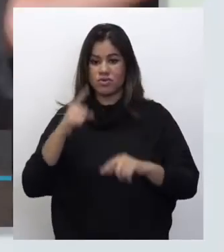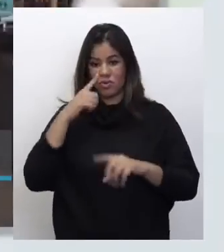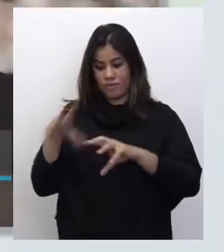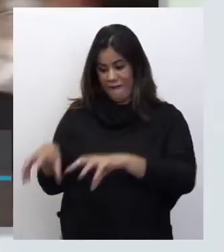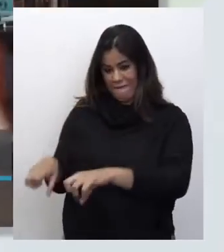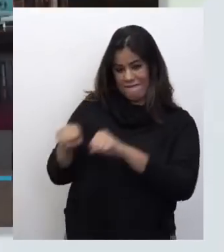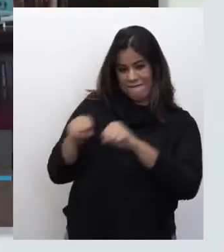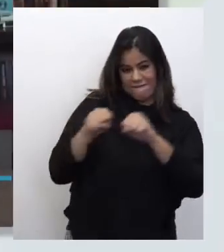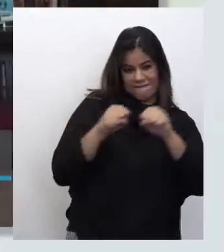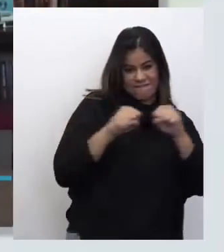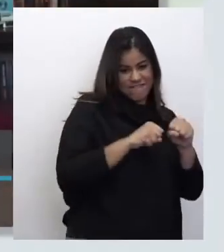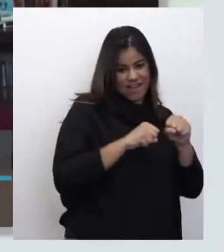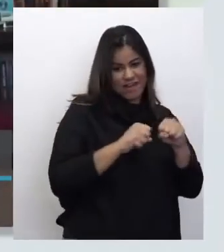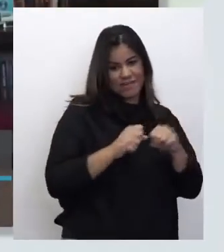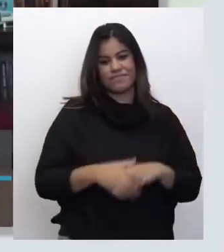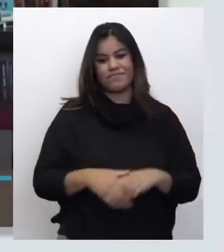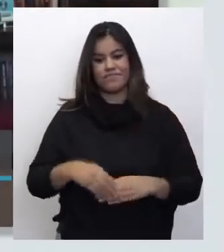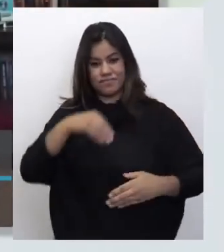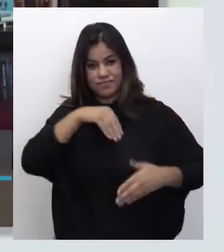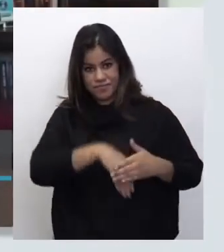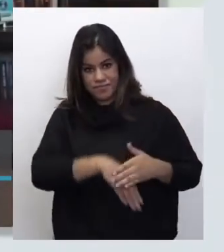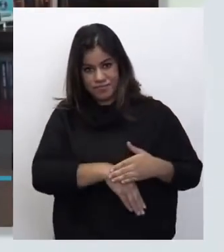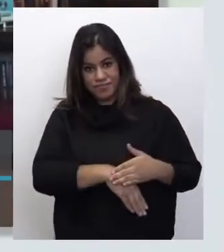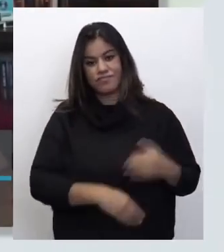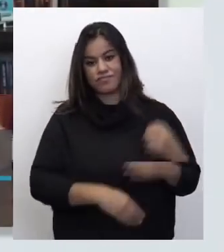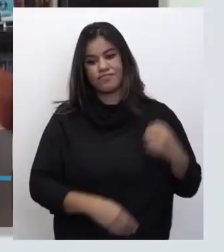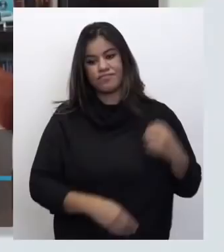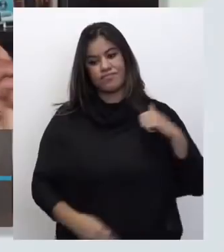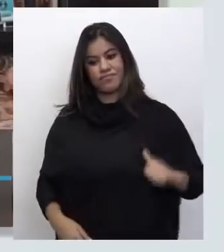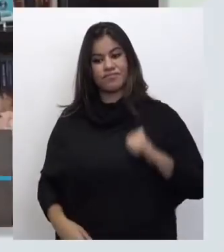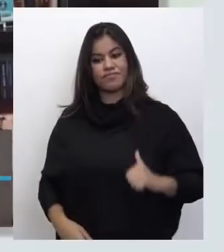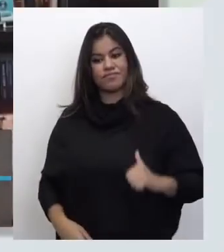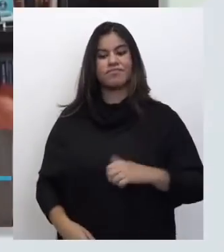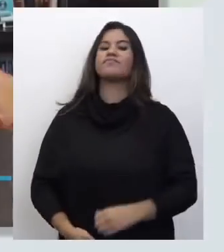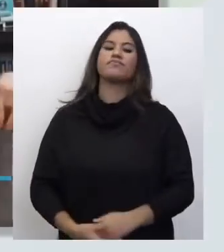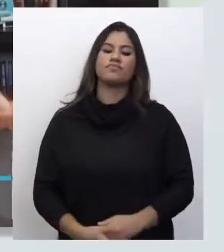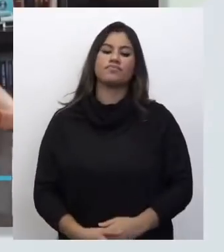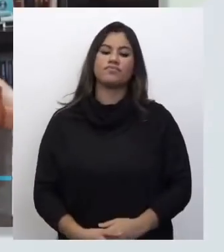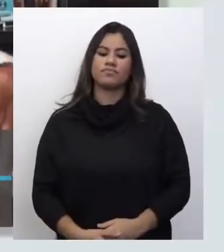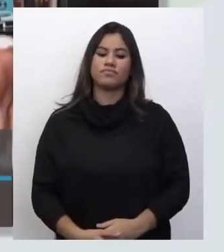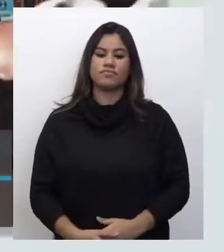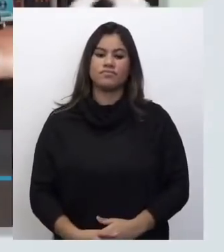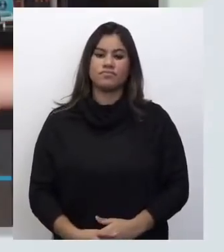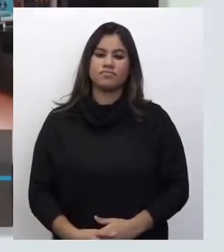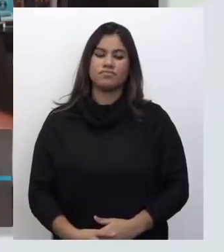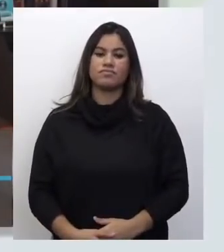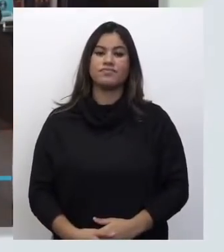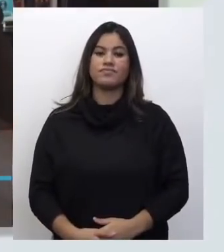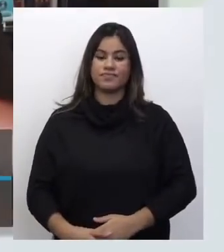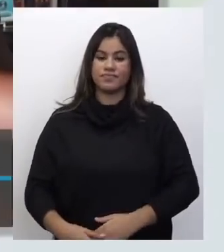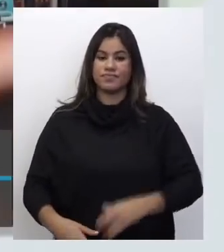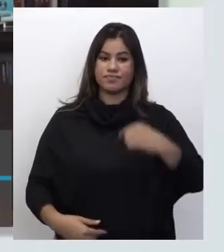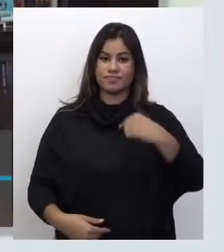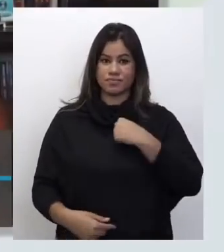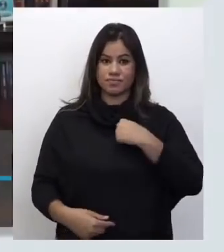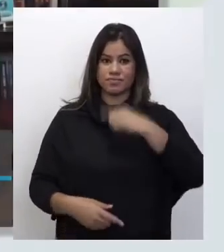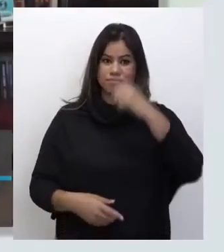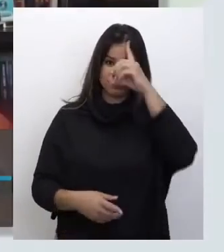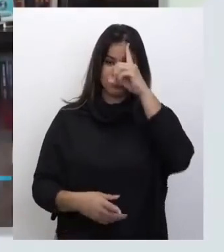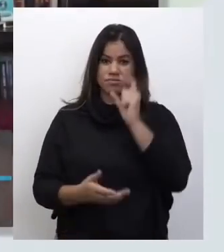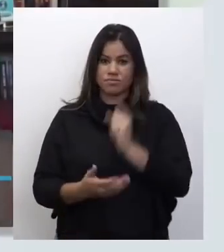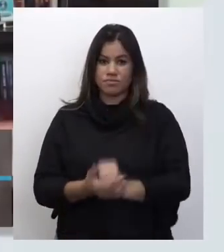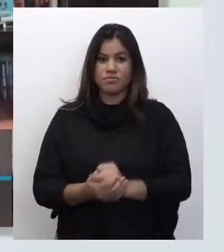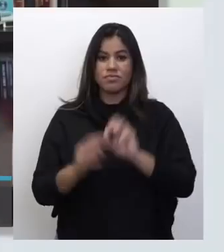dos bastidores, da minha sacola. Então essa aqui é a sacola dos objetos biográficos. Eu decidi que esse meu Museu de Mim, ele